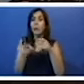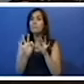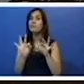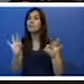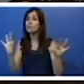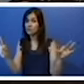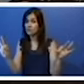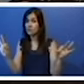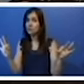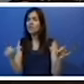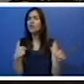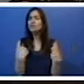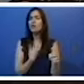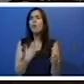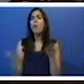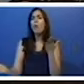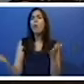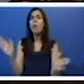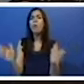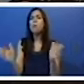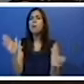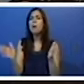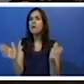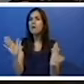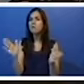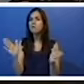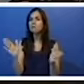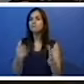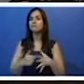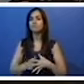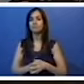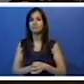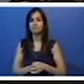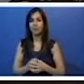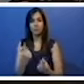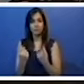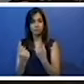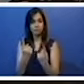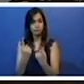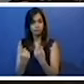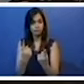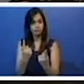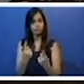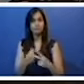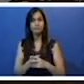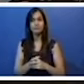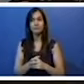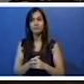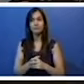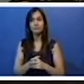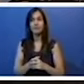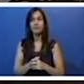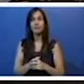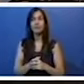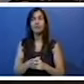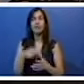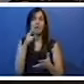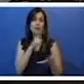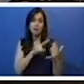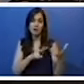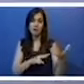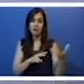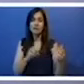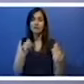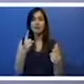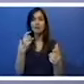e comparar frações com o mesmo todo referência vocês tem que ler a página 195 até